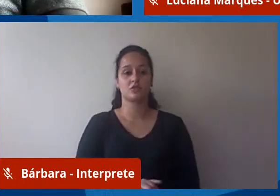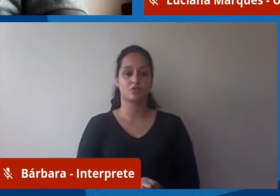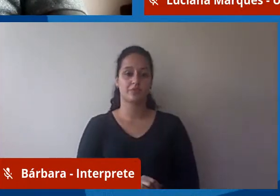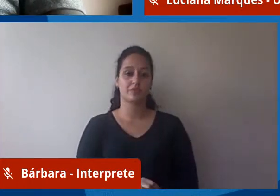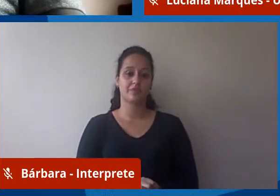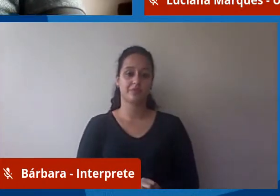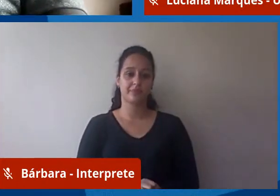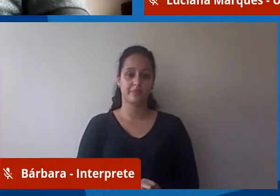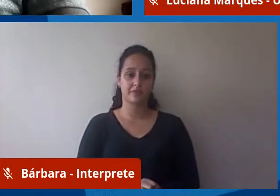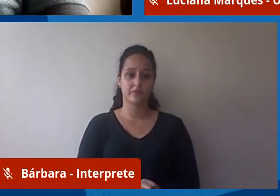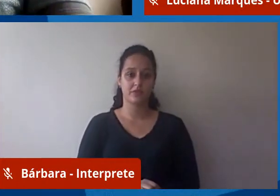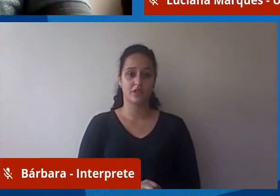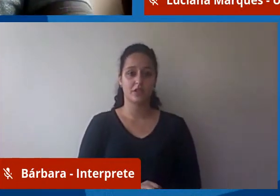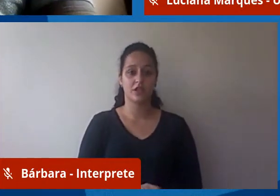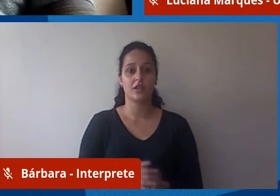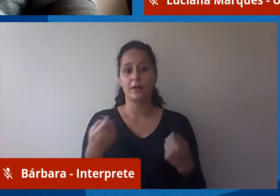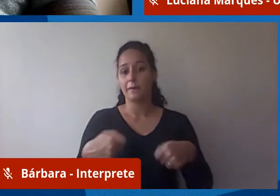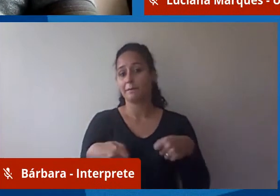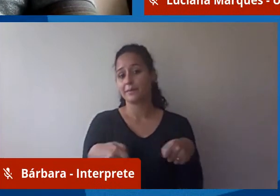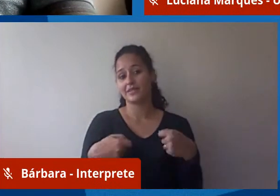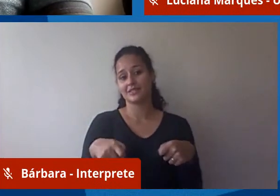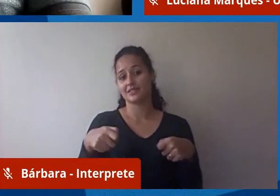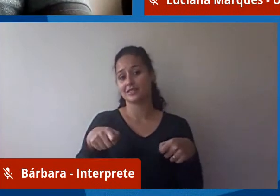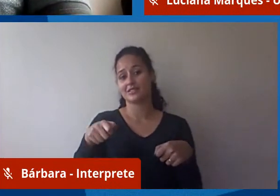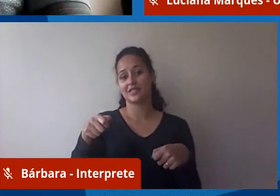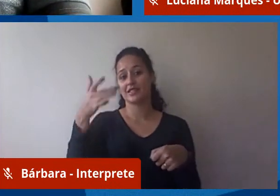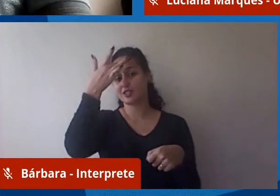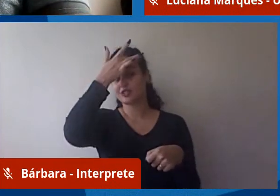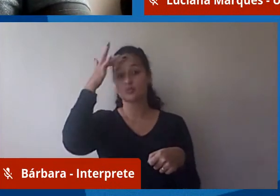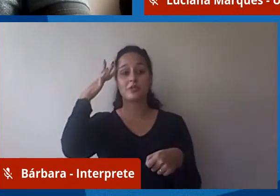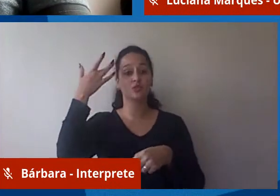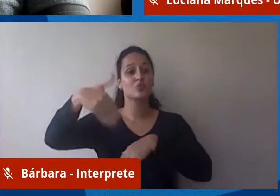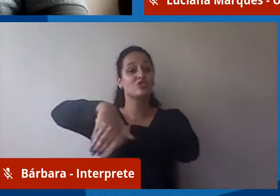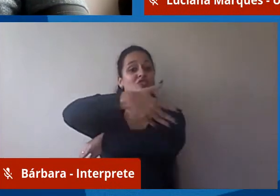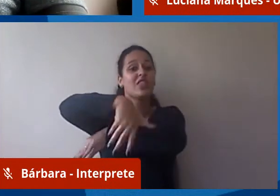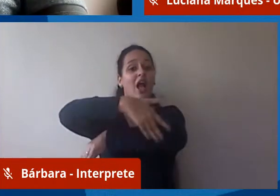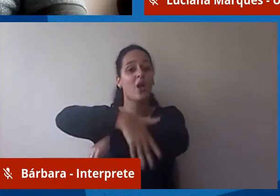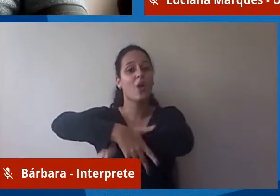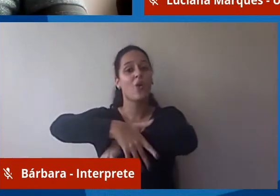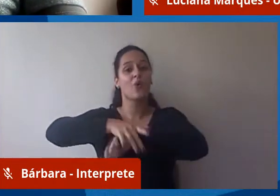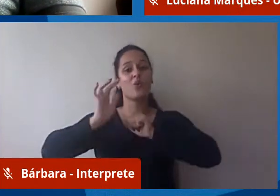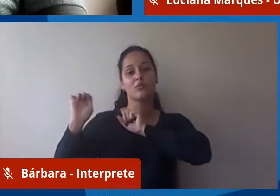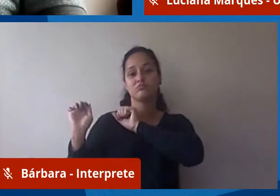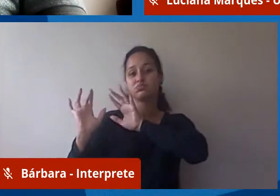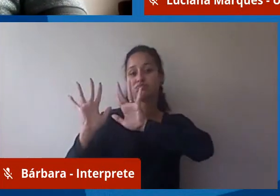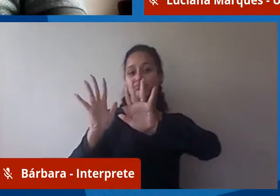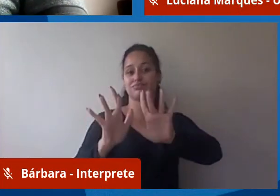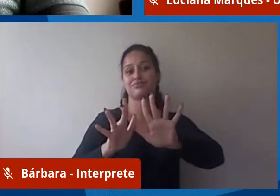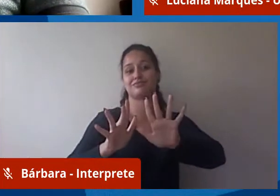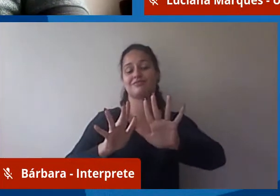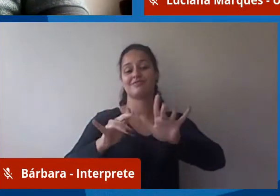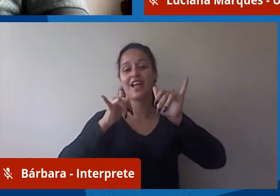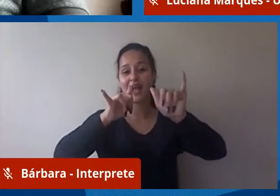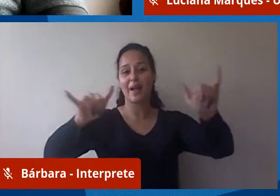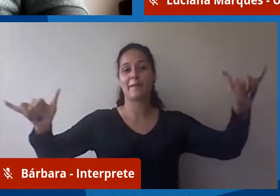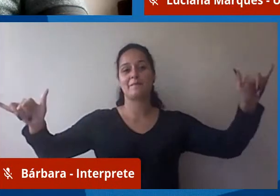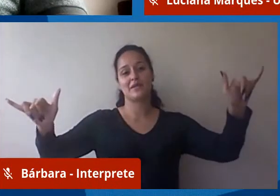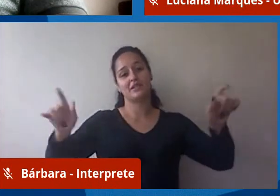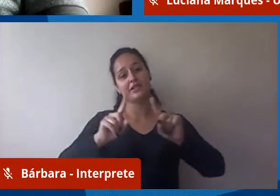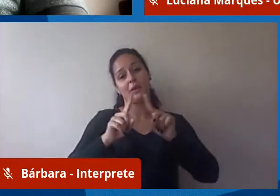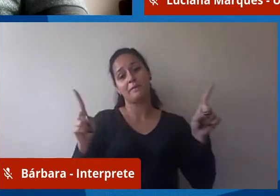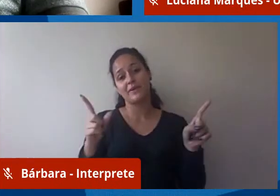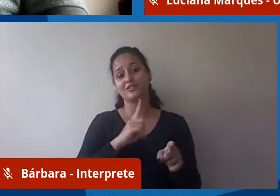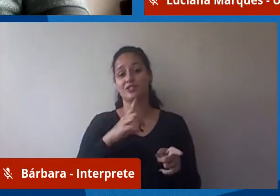Rio. Teria que sair todo mundo para a rua fazer campanha popular, né? Mas é uma dificuldade, dificuldade de quarentena,